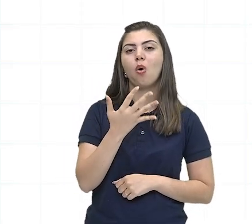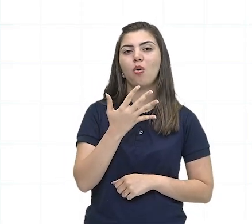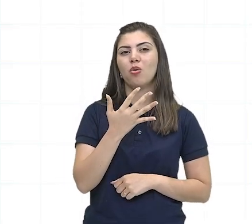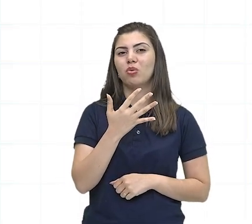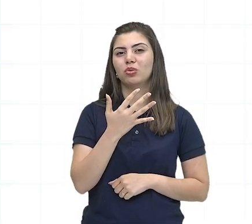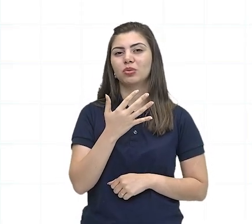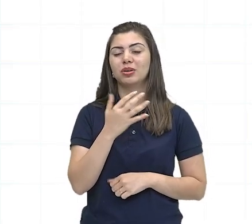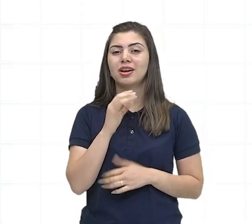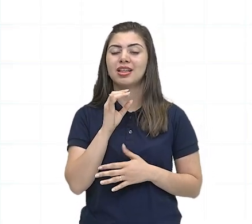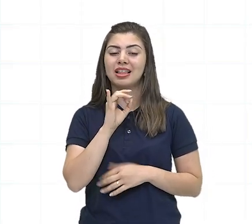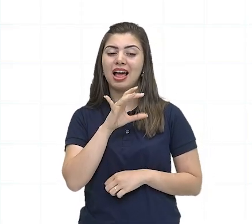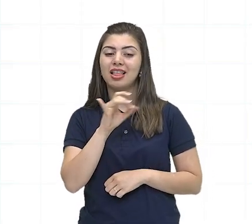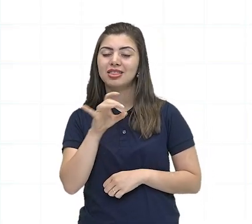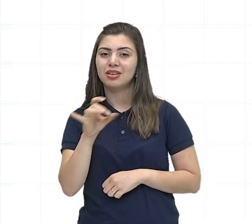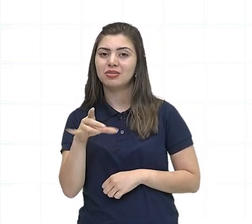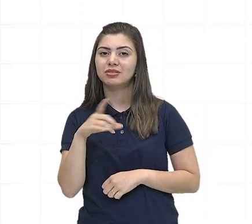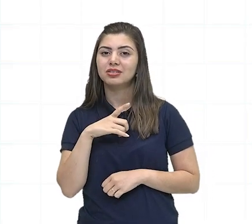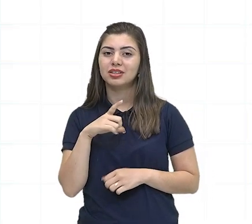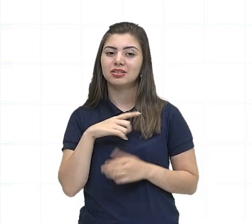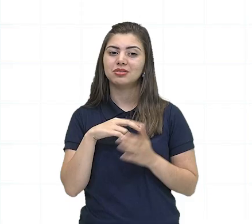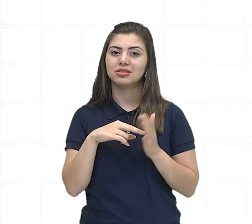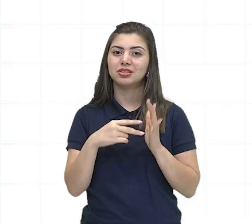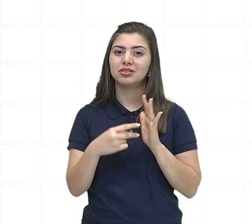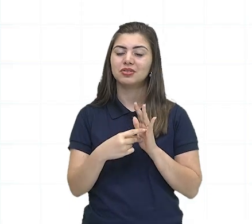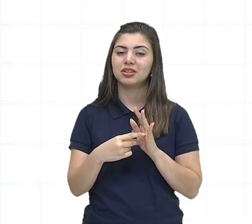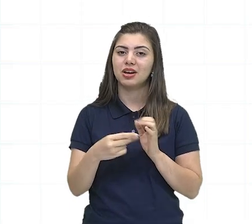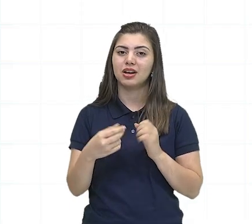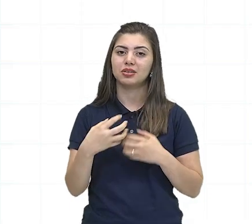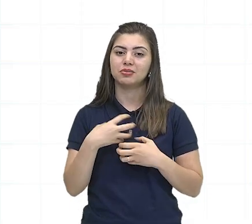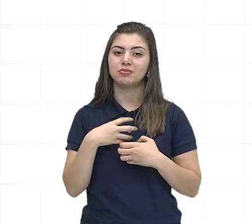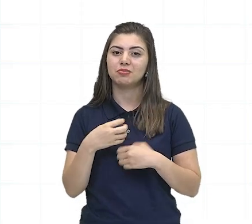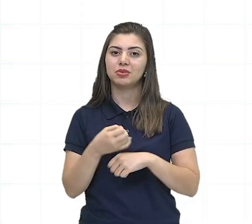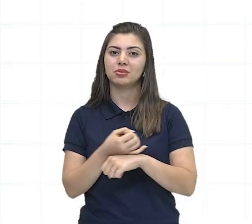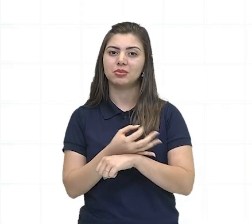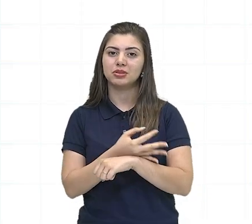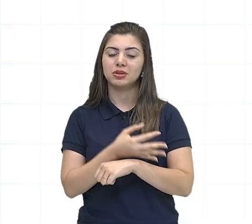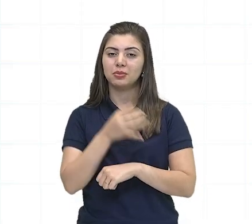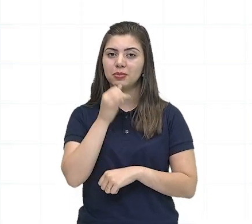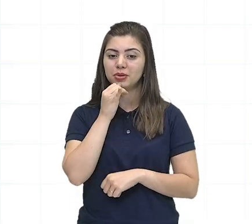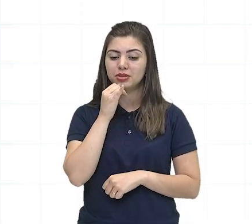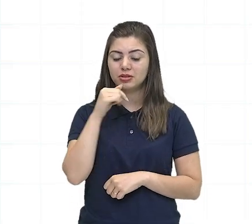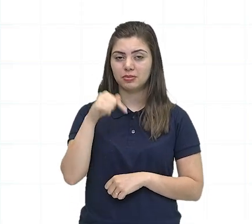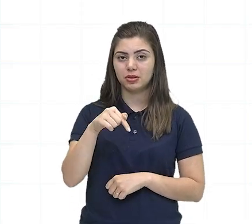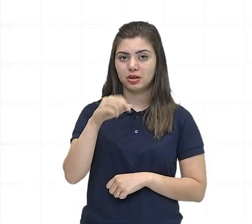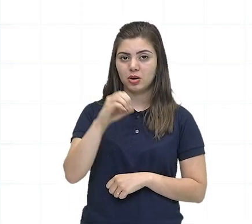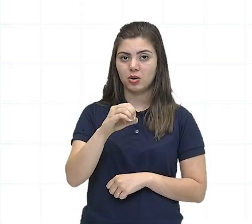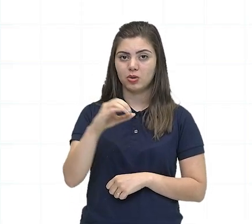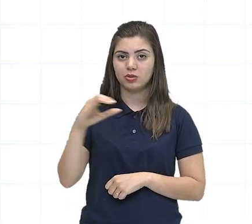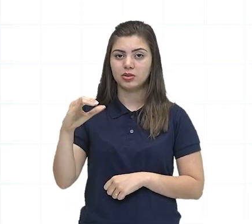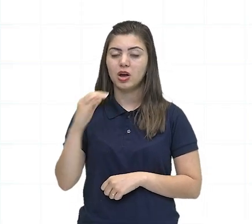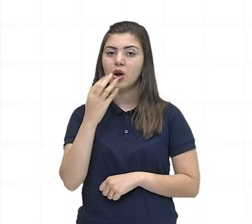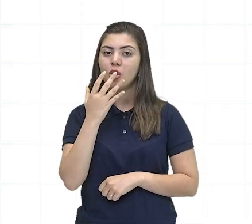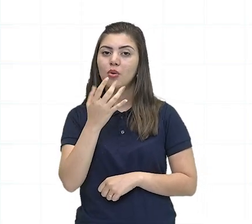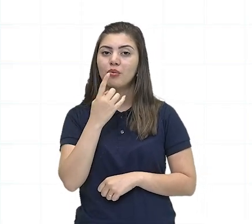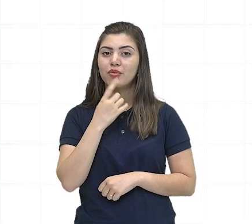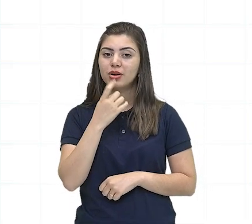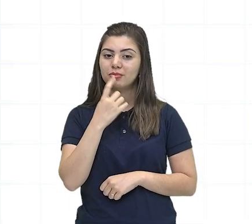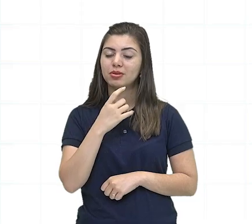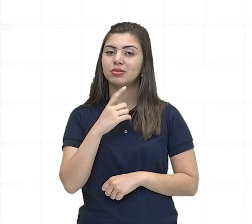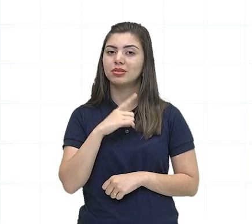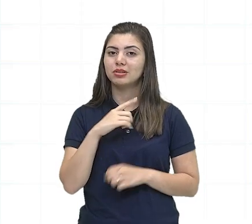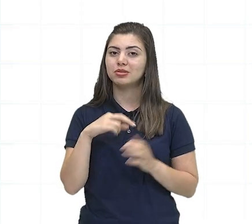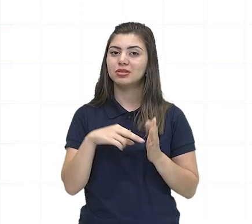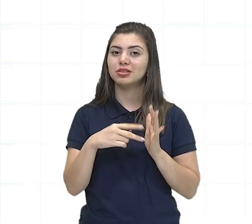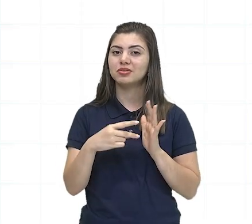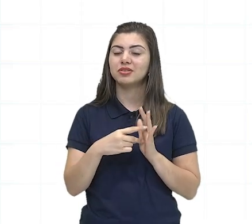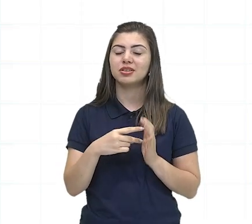tem um significado, uma emoção. Por exemplo, aqui no Ocidente, o vermelho tem um